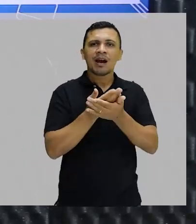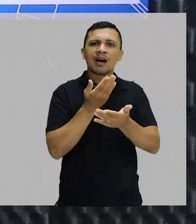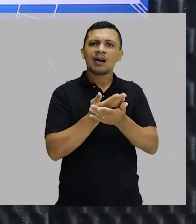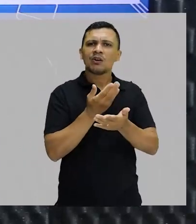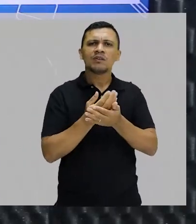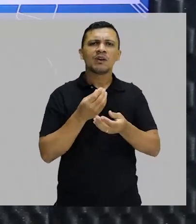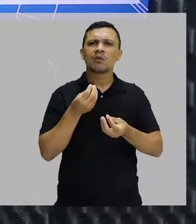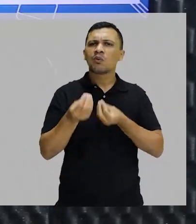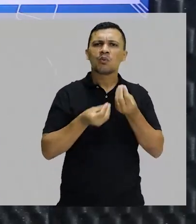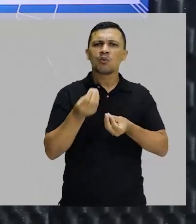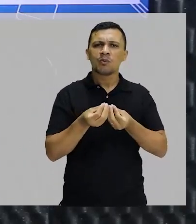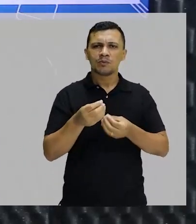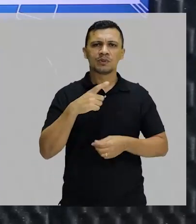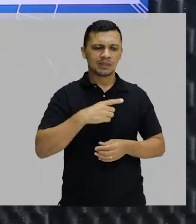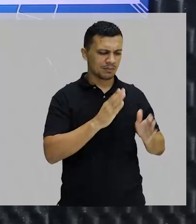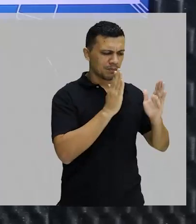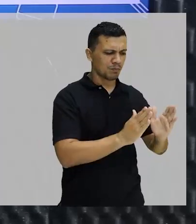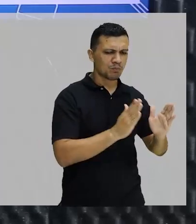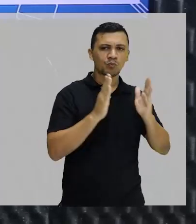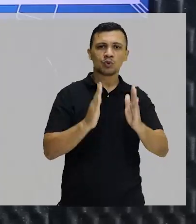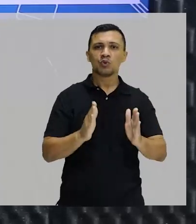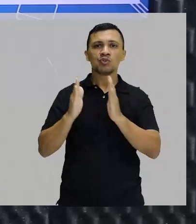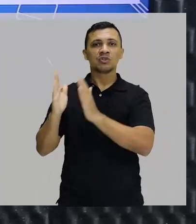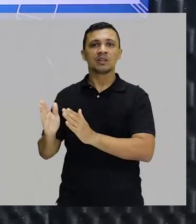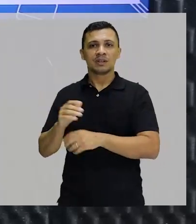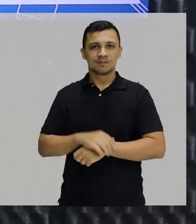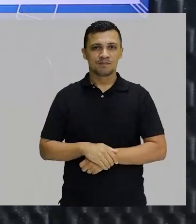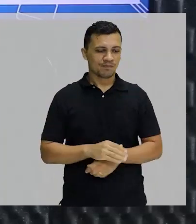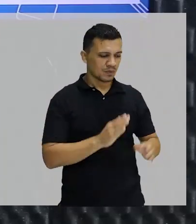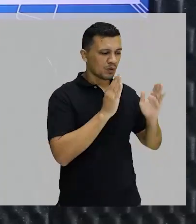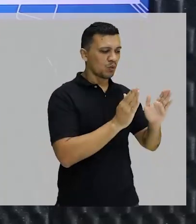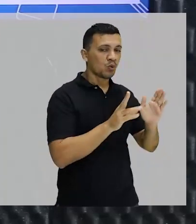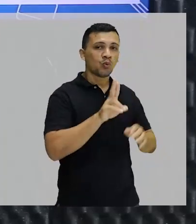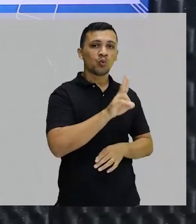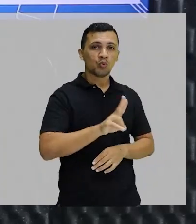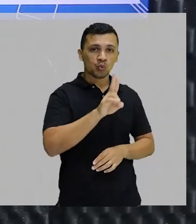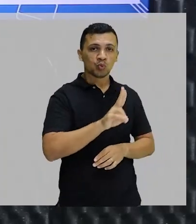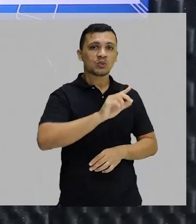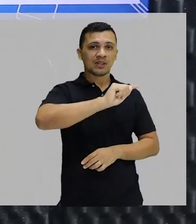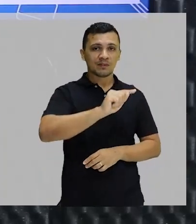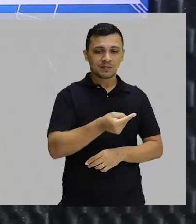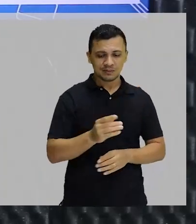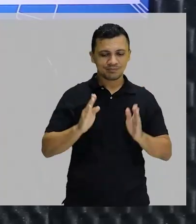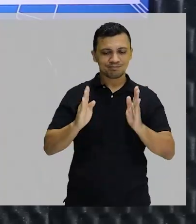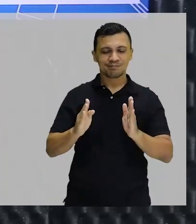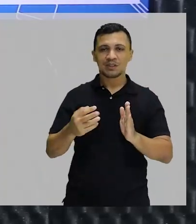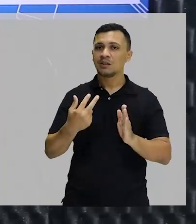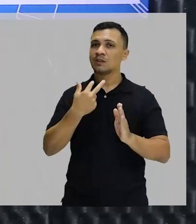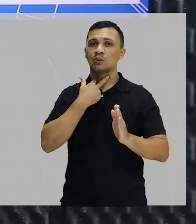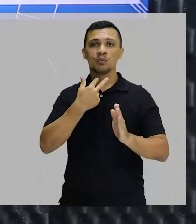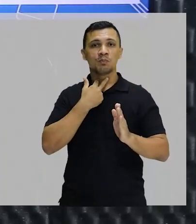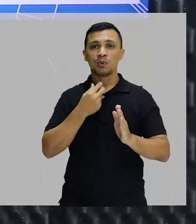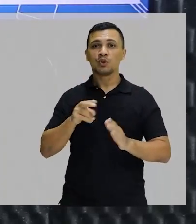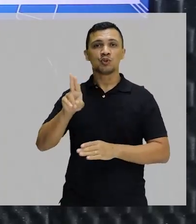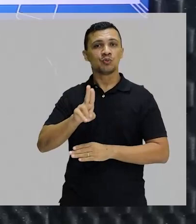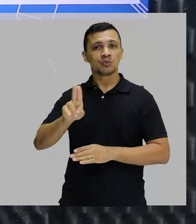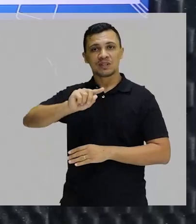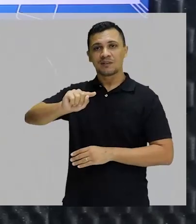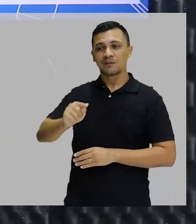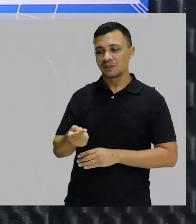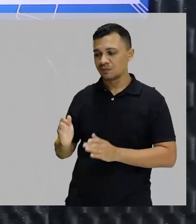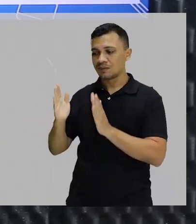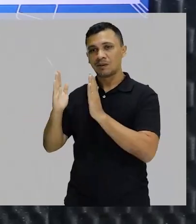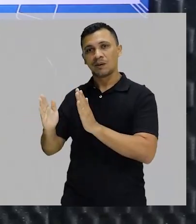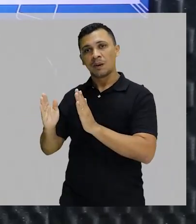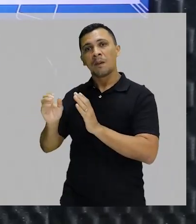dividi-la em 3 partes. O uso da vírgula, quando não usar a vírgula e o uso facultativo da vírgula. Então, quando